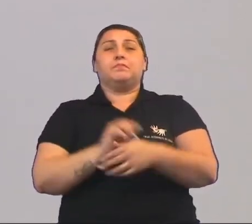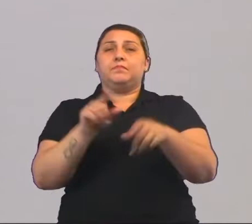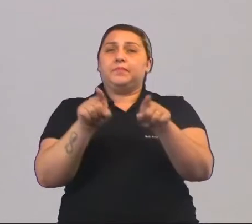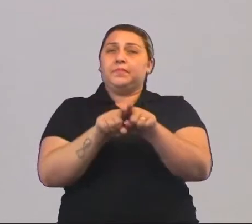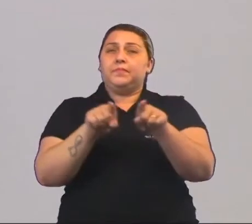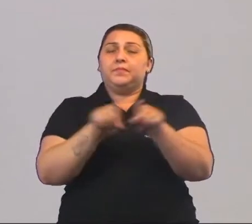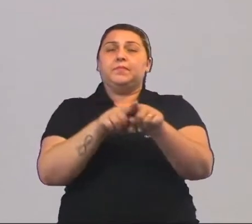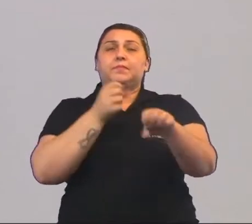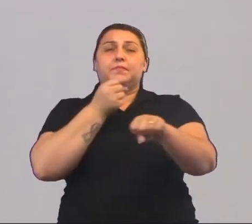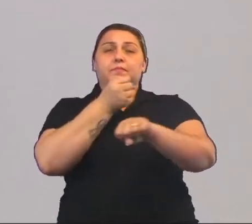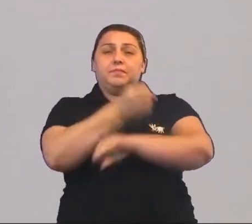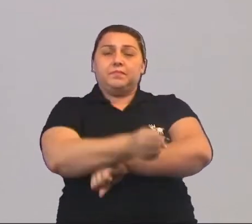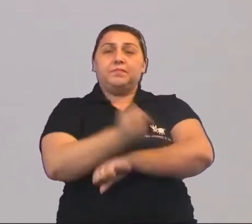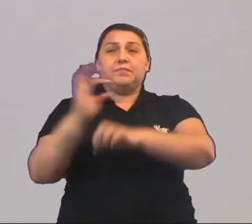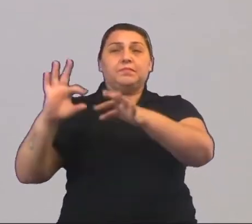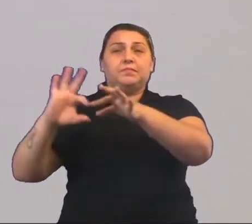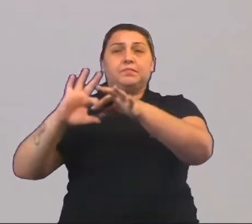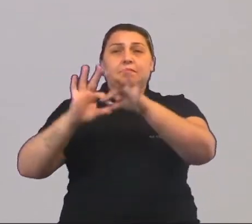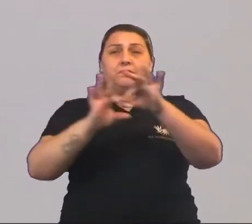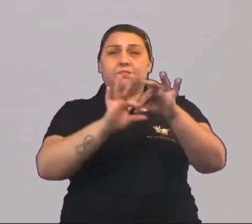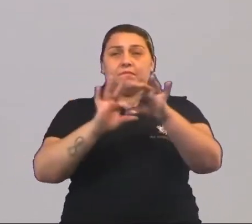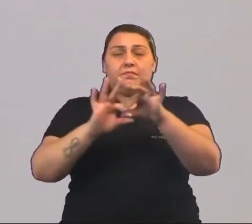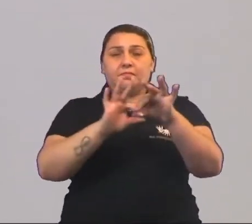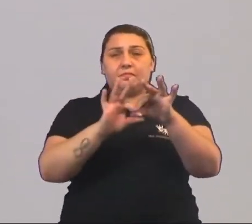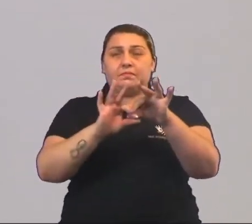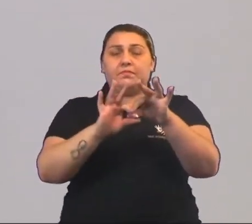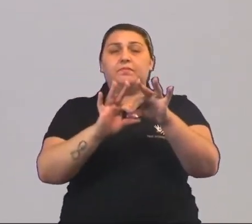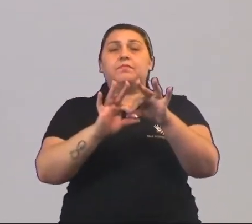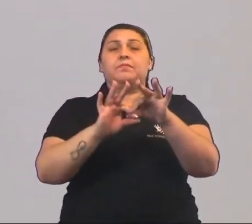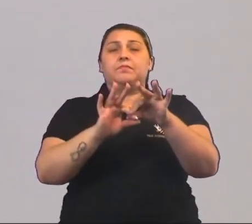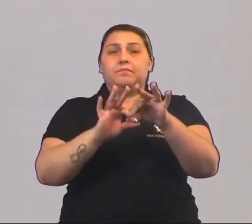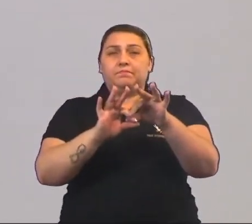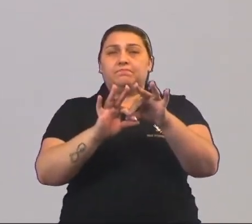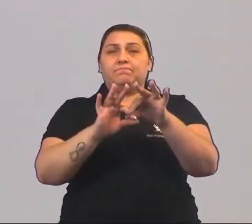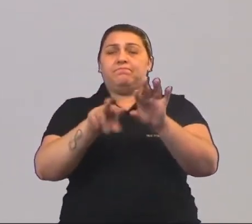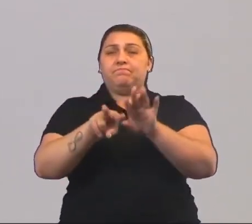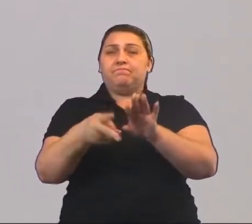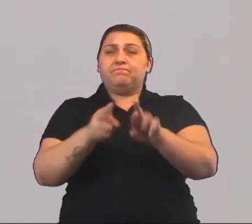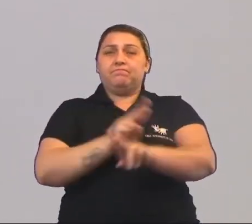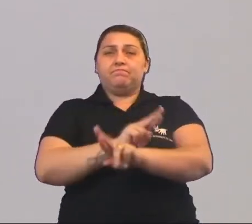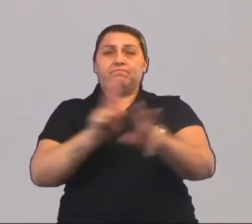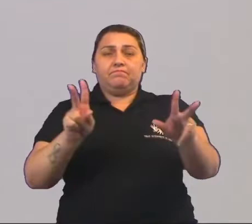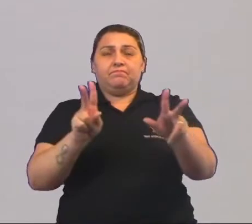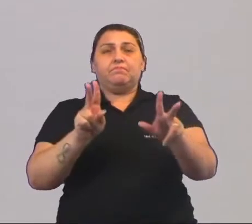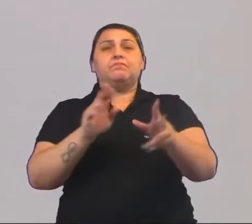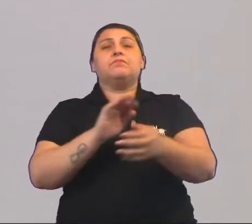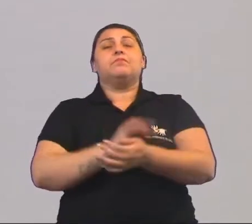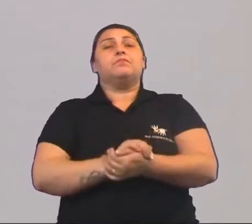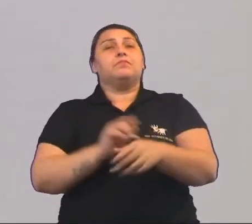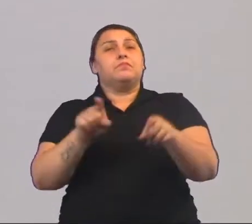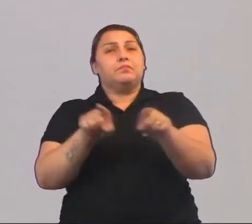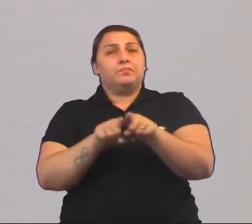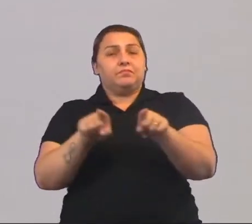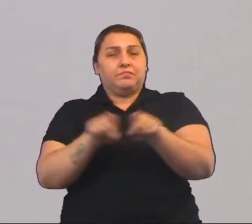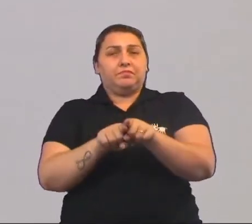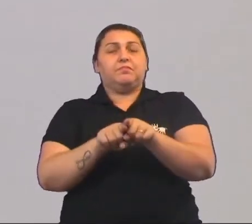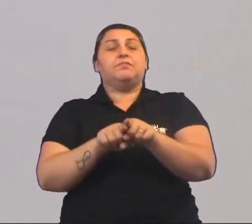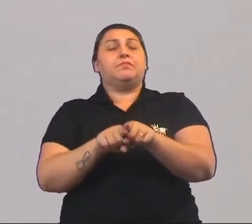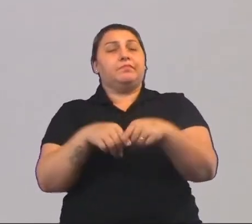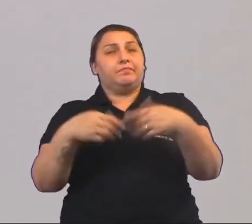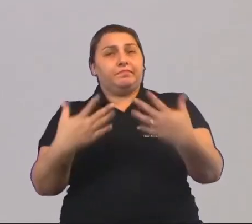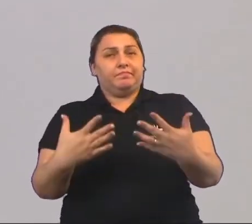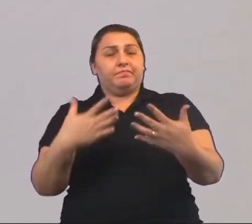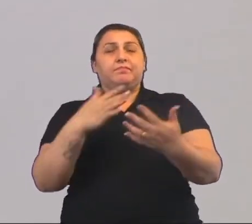estarmos inseridos em um contexto absolutamente contraditório, permeado por